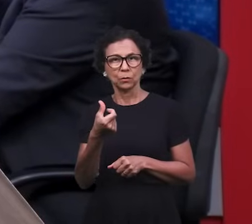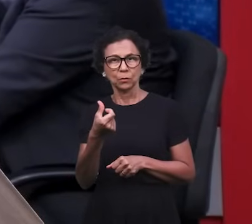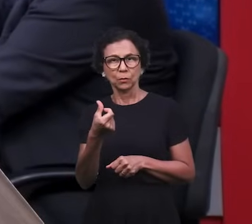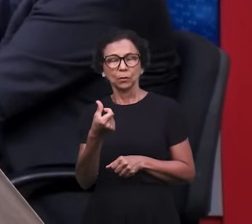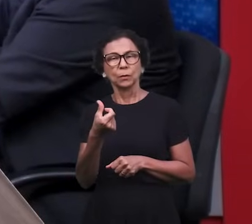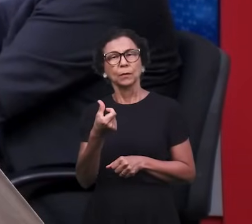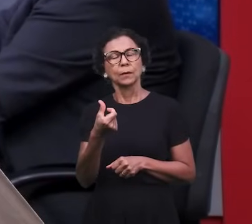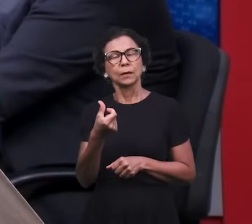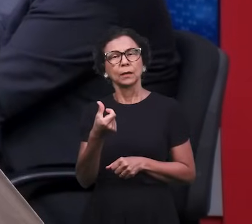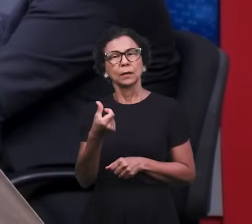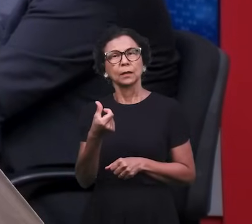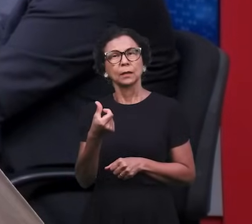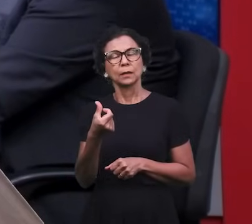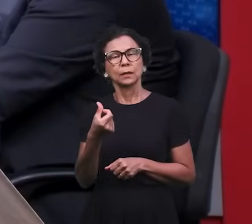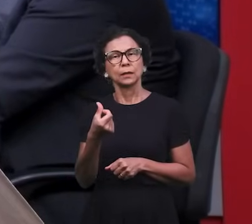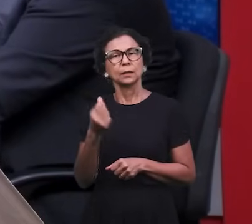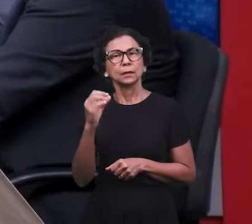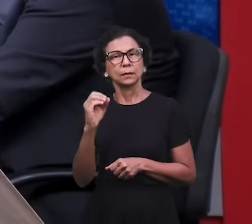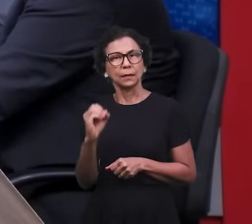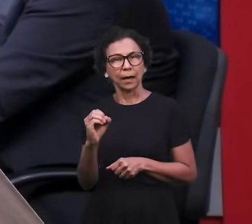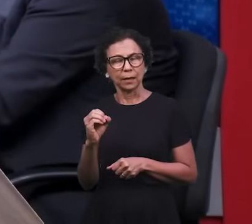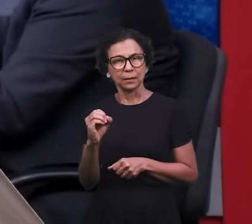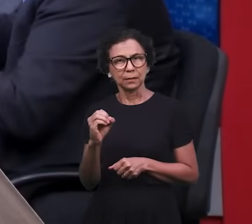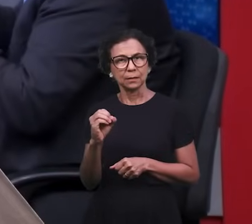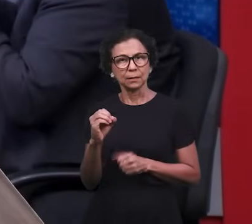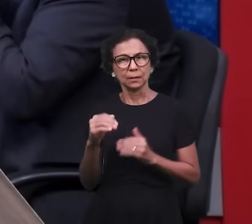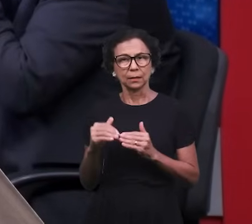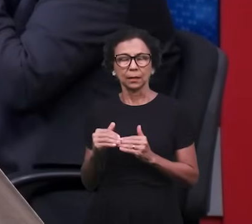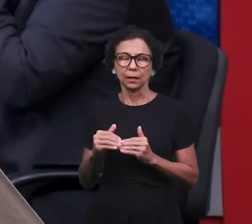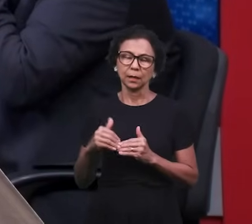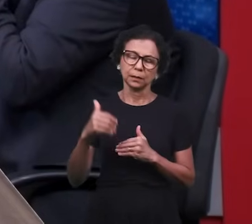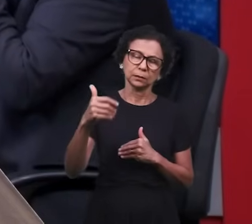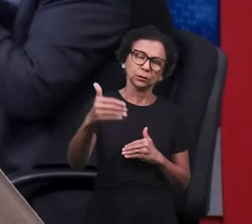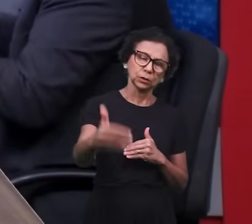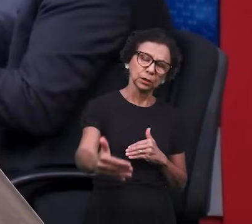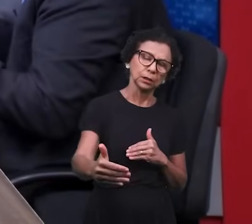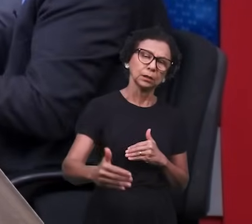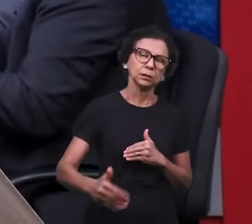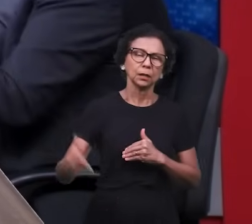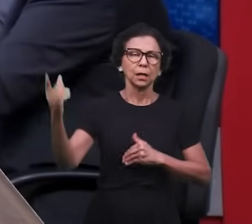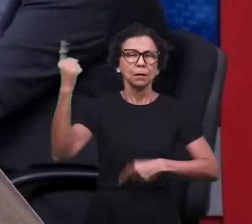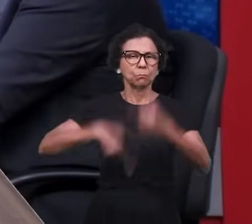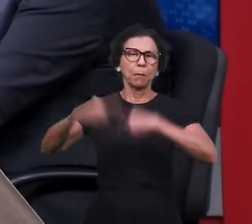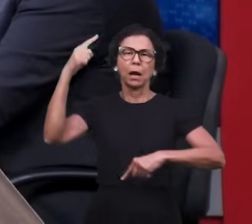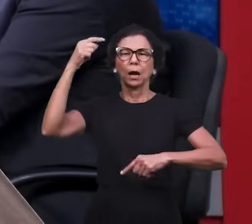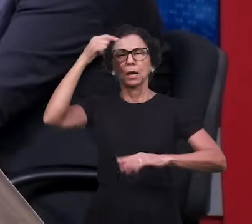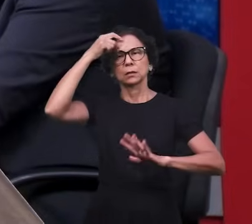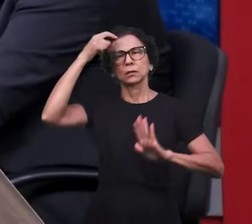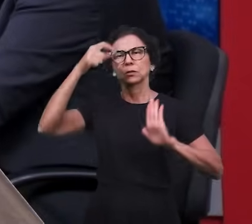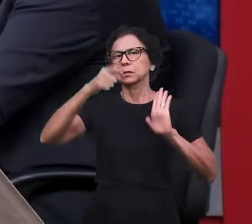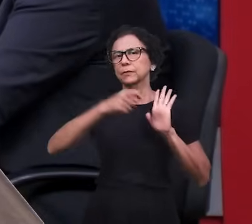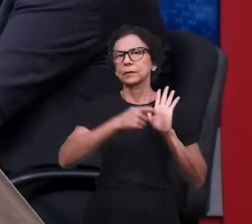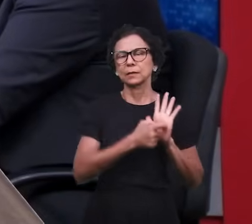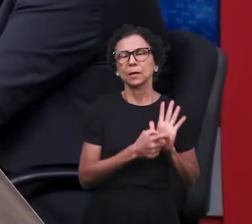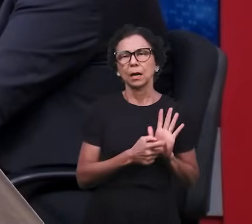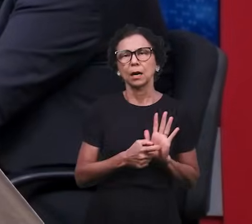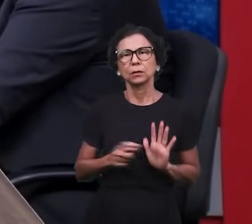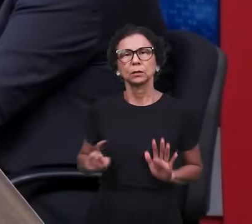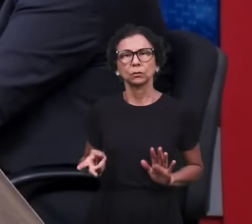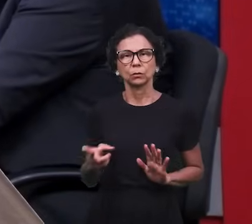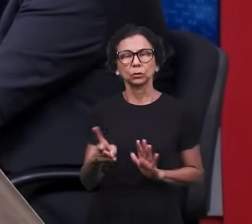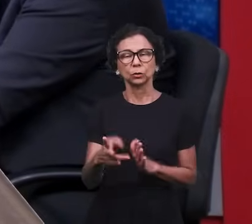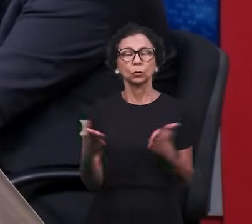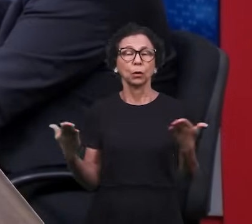quando alavancou o desenvolvimento da inteligência artificial até o que a gente tem hoje, né, em termos